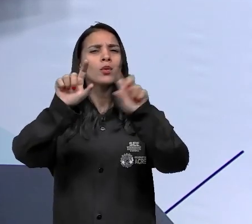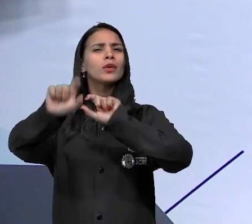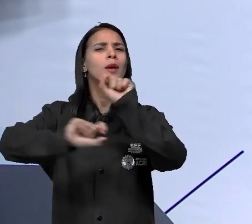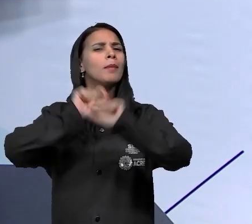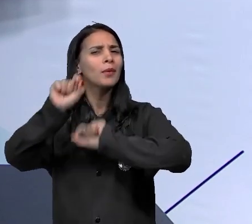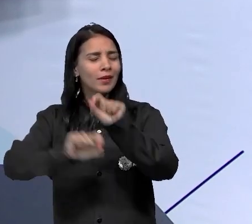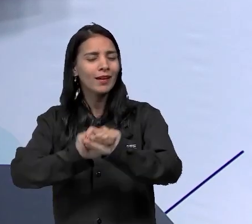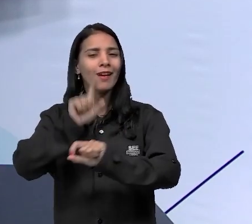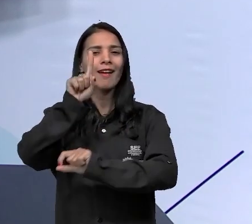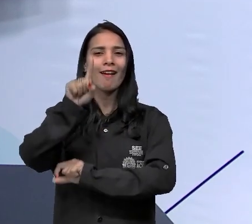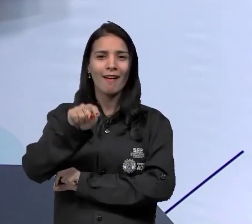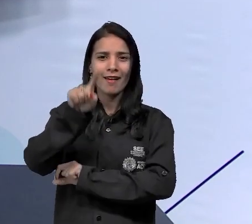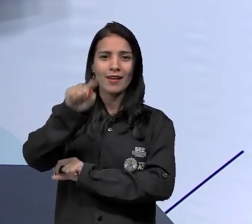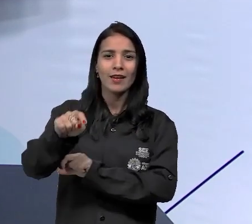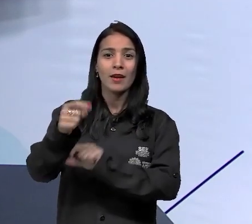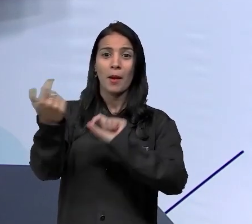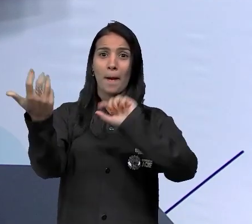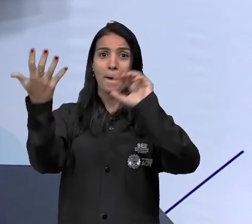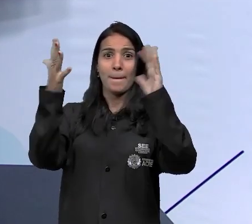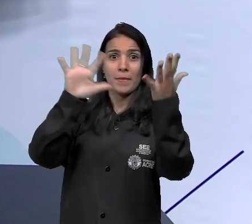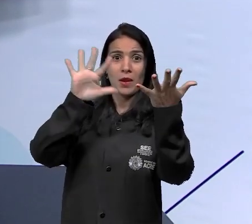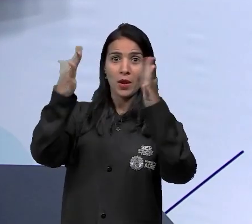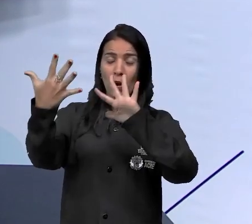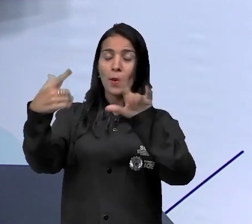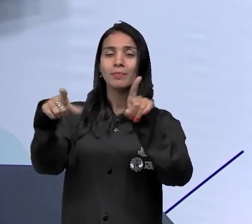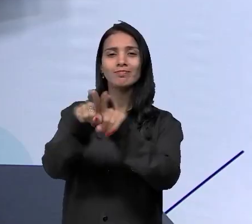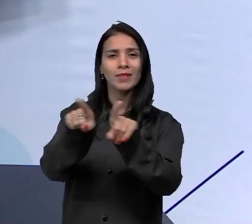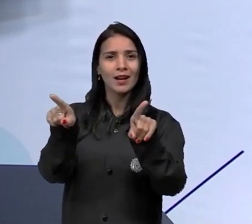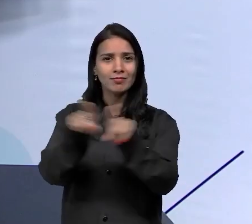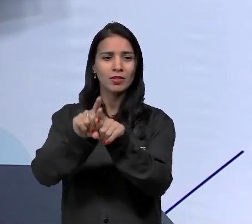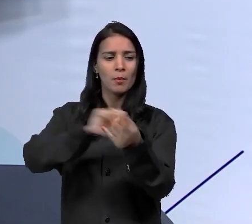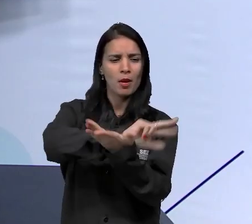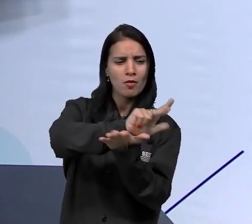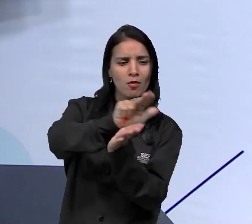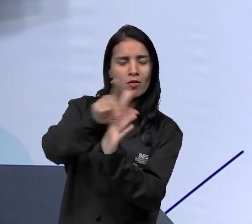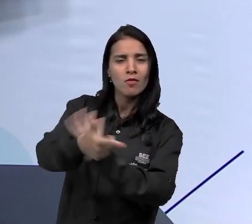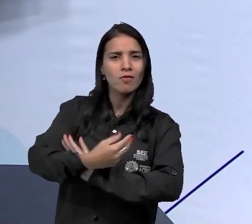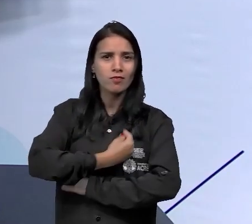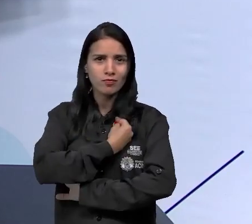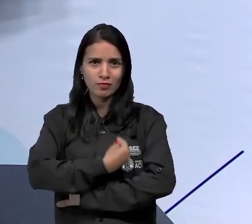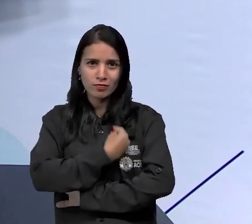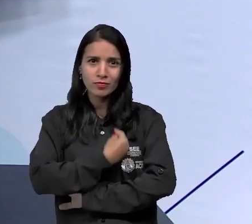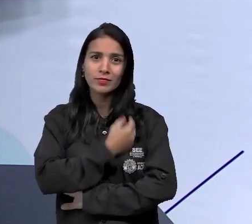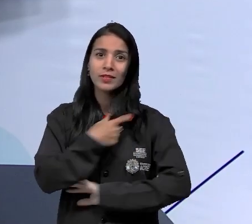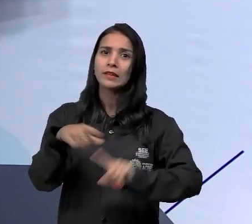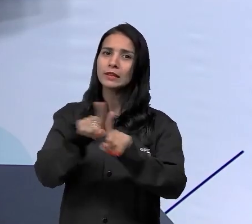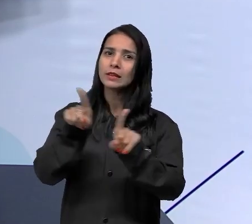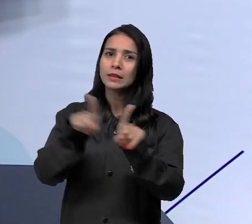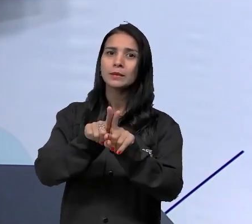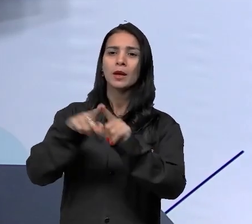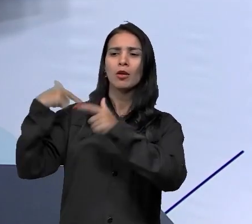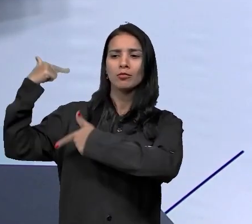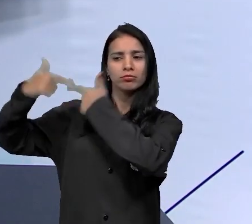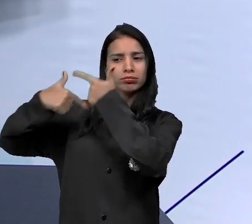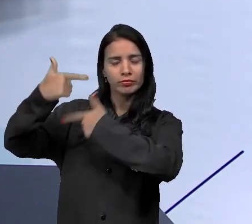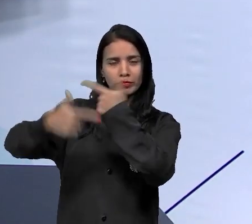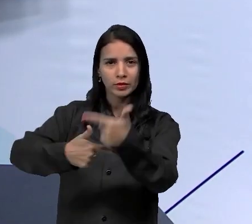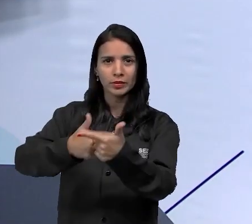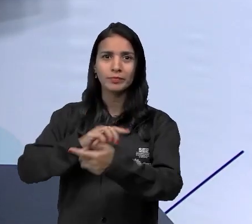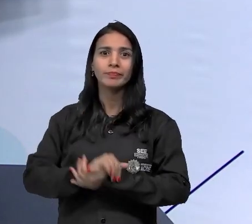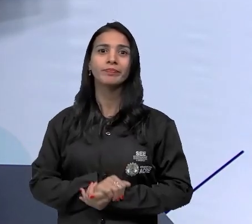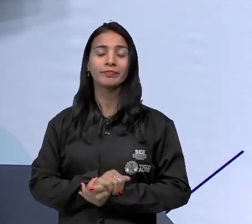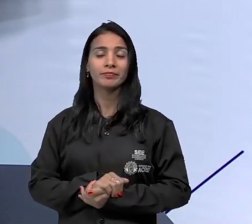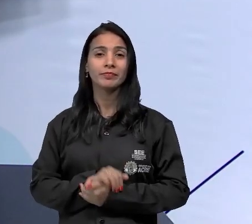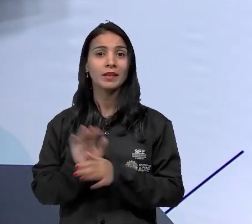e domínios morfoclimáticos brasileiros e as ações antrópicas. Ok? Só para deixar bem claro, pessoal,